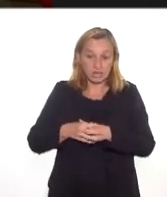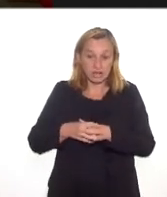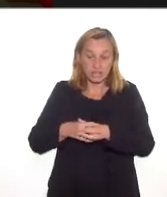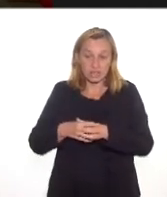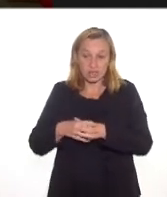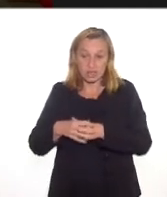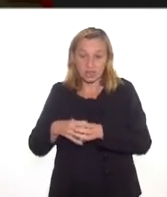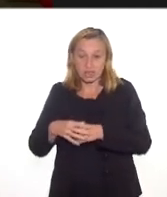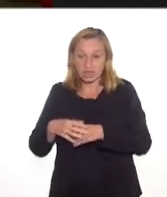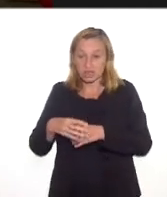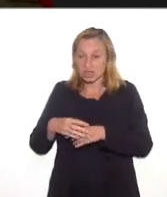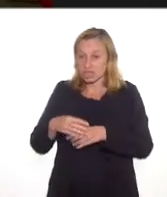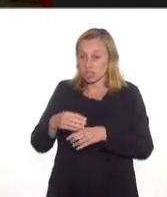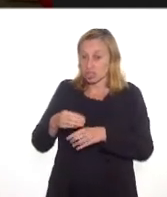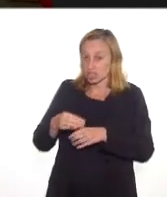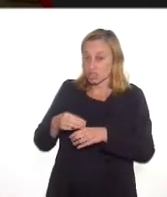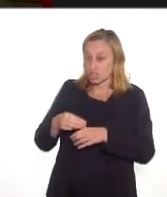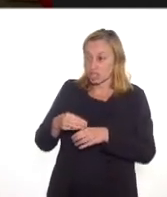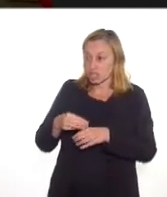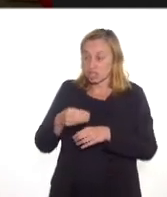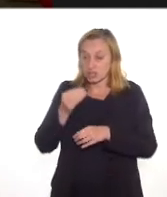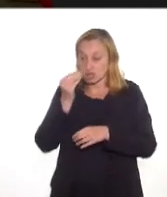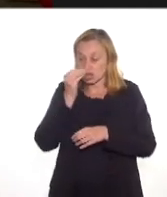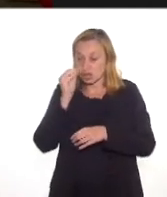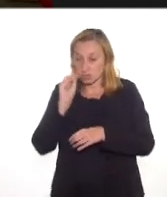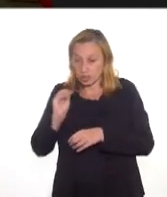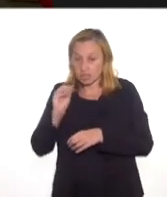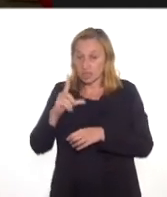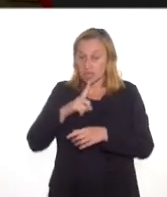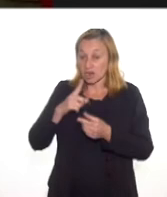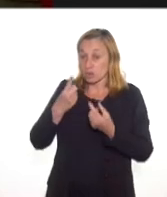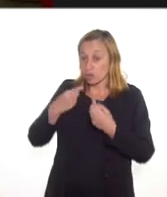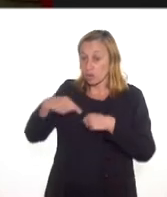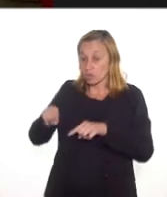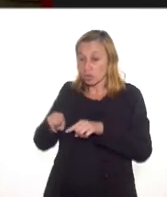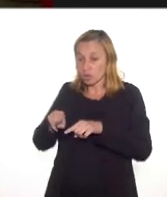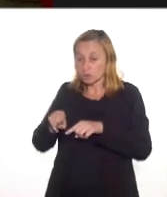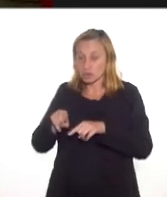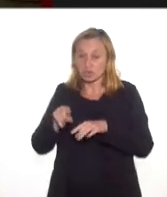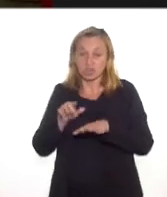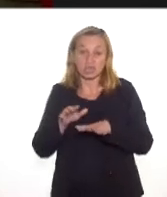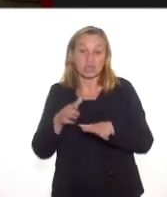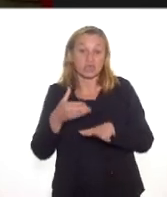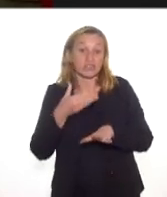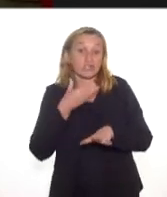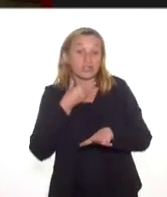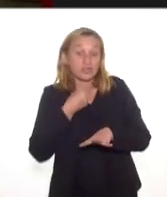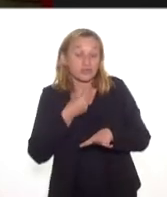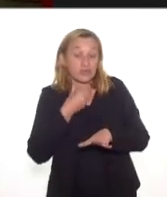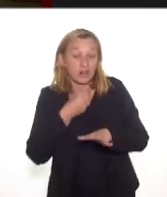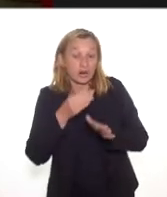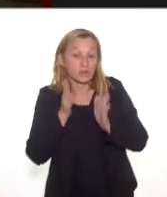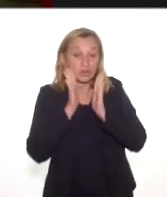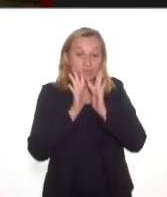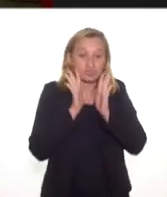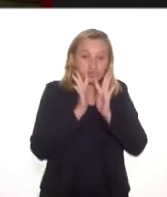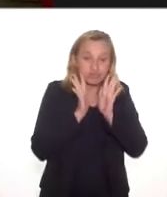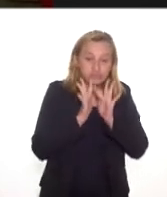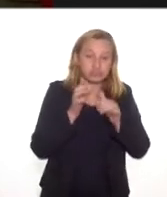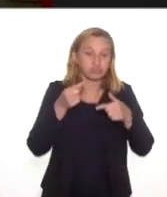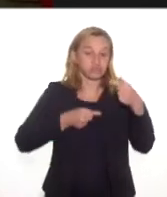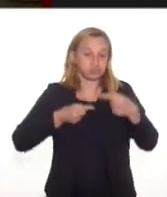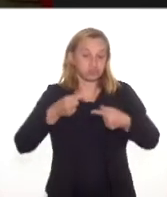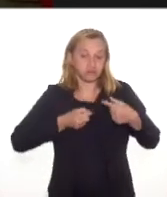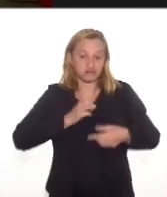calúnia e difamação que há contra a senhora aí nas redes de fake news, nas redes de política do